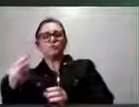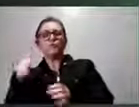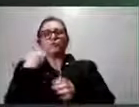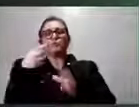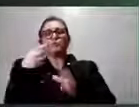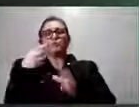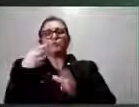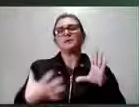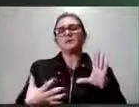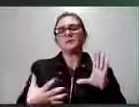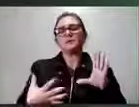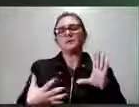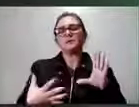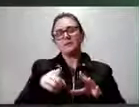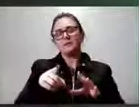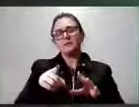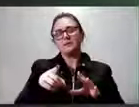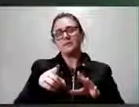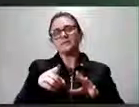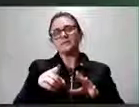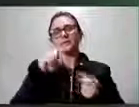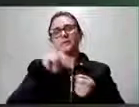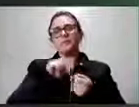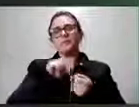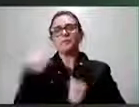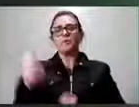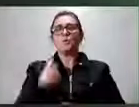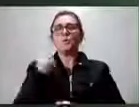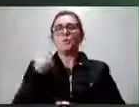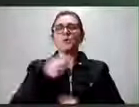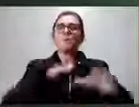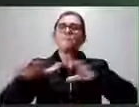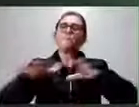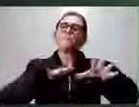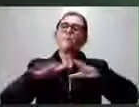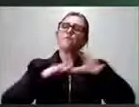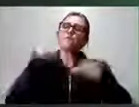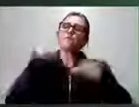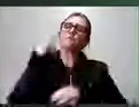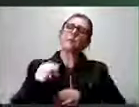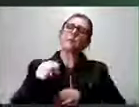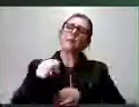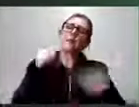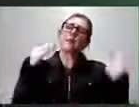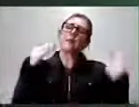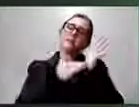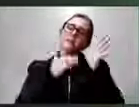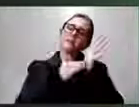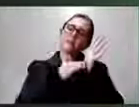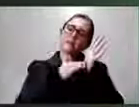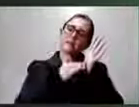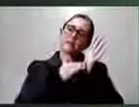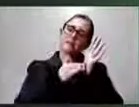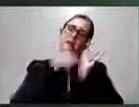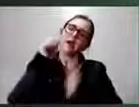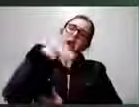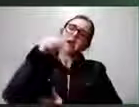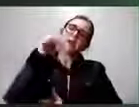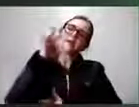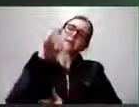característica dessa articulação que faz que seja única é que o movimento dessa articulação está limitado pela anatomia do